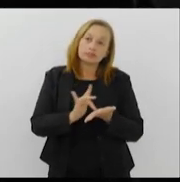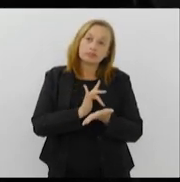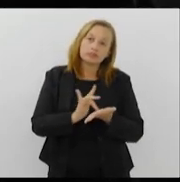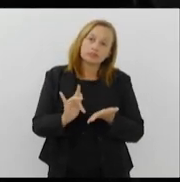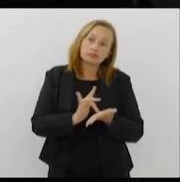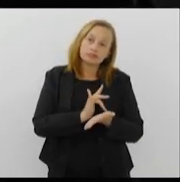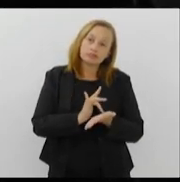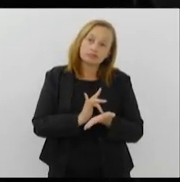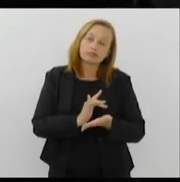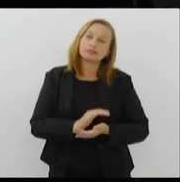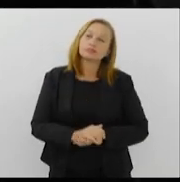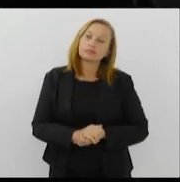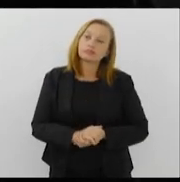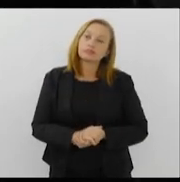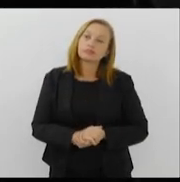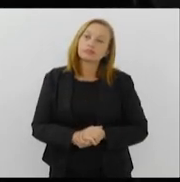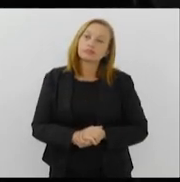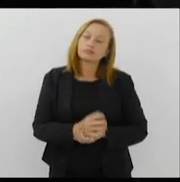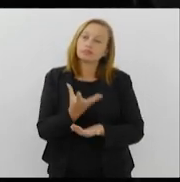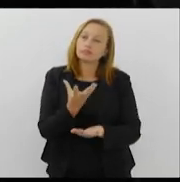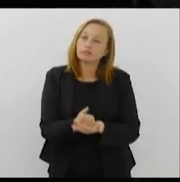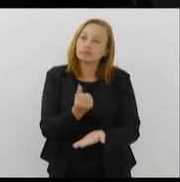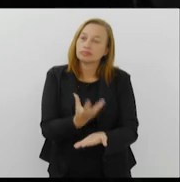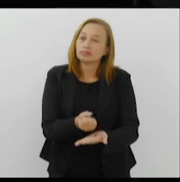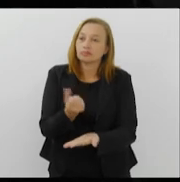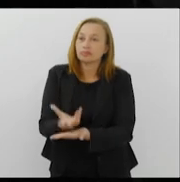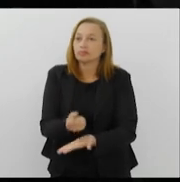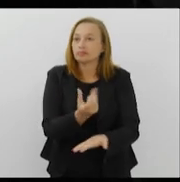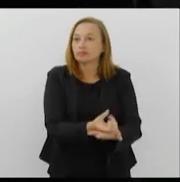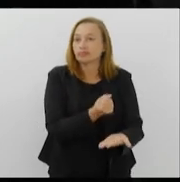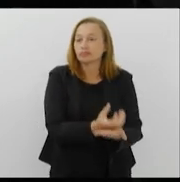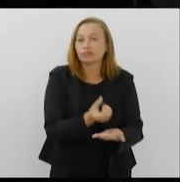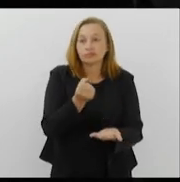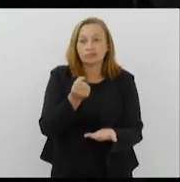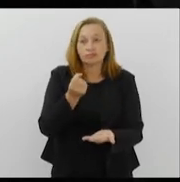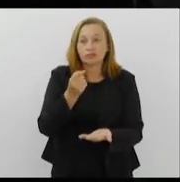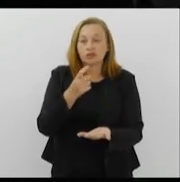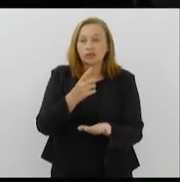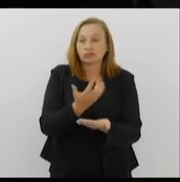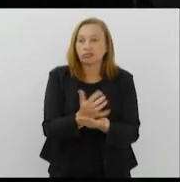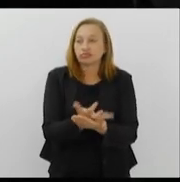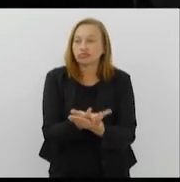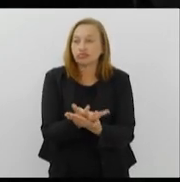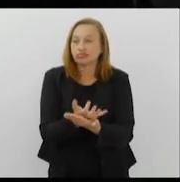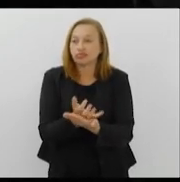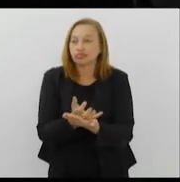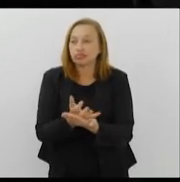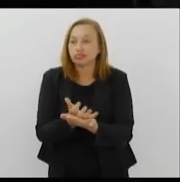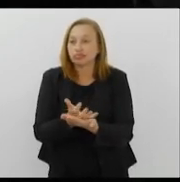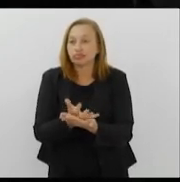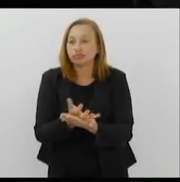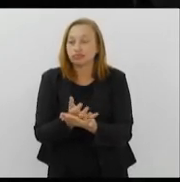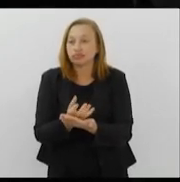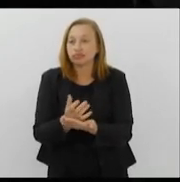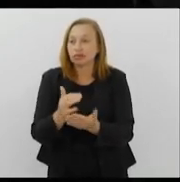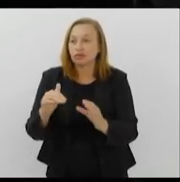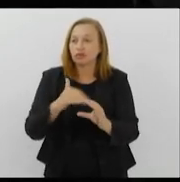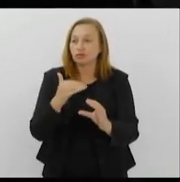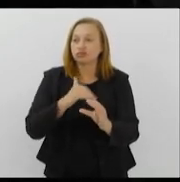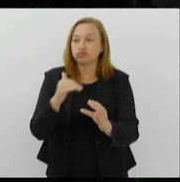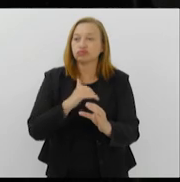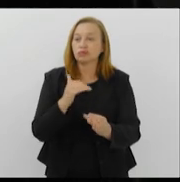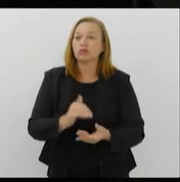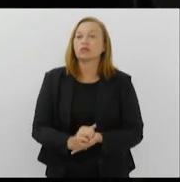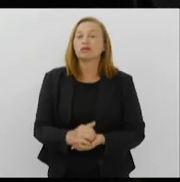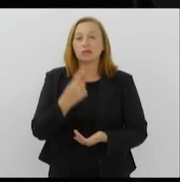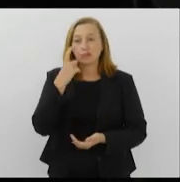né, recebendo, então, aí o alarme sonoro e a mensagem como testagem. Então,